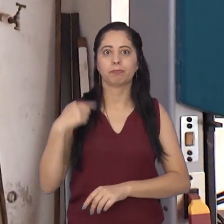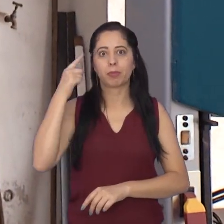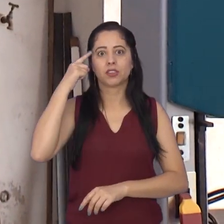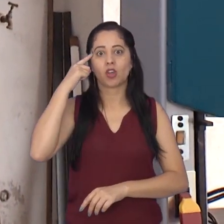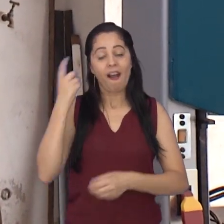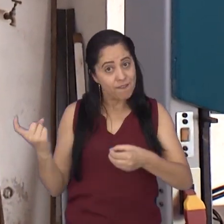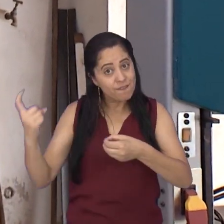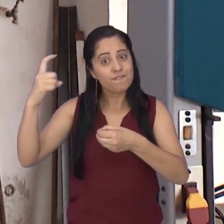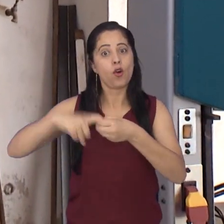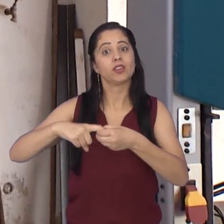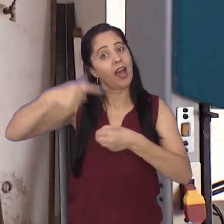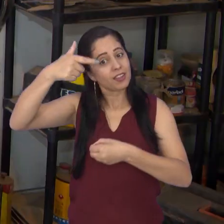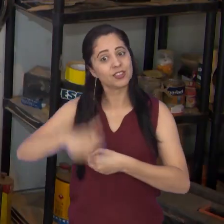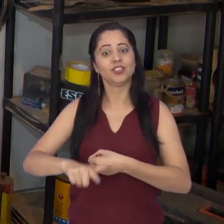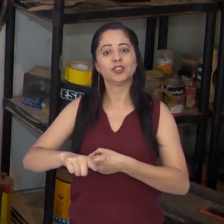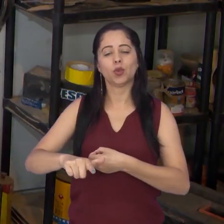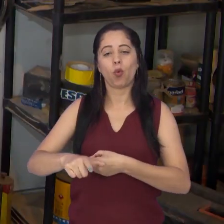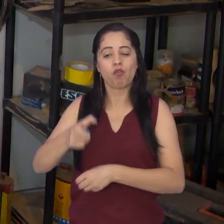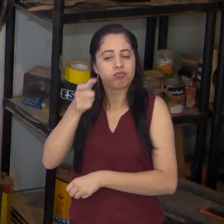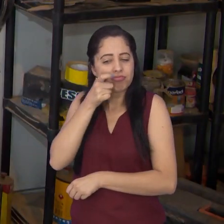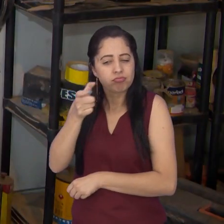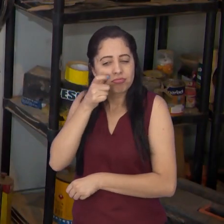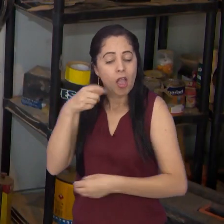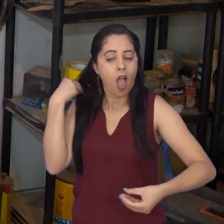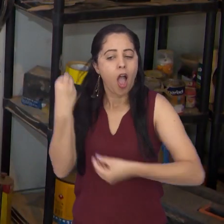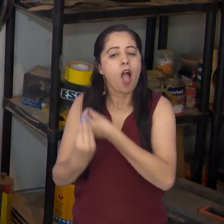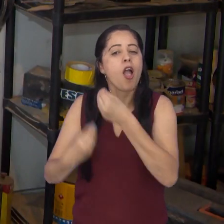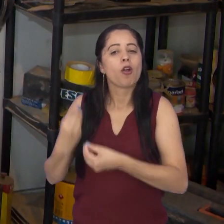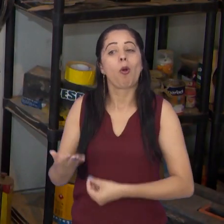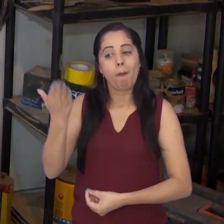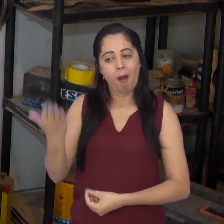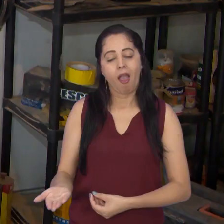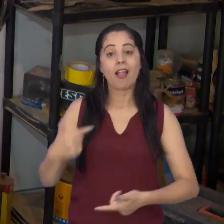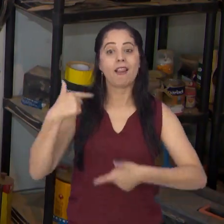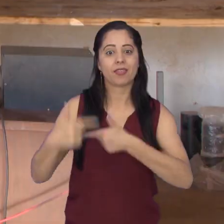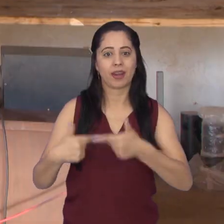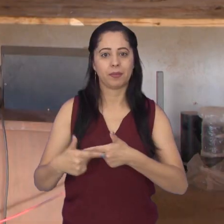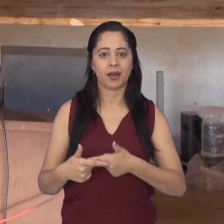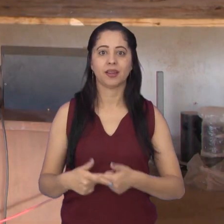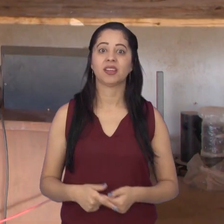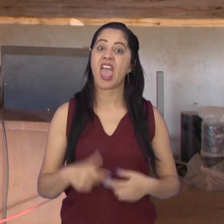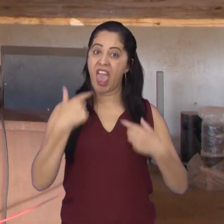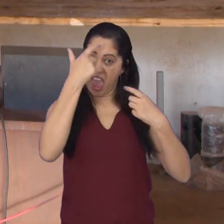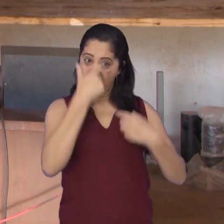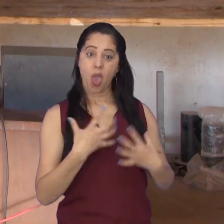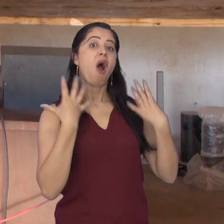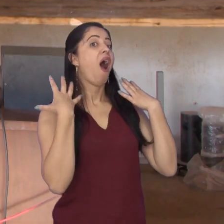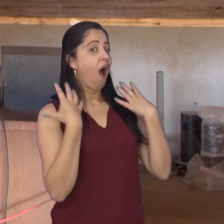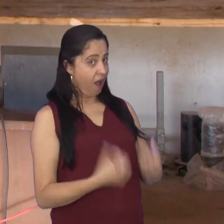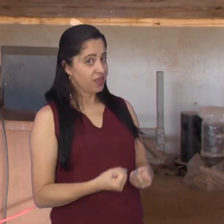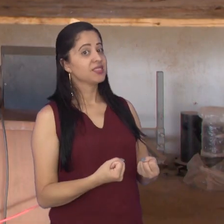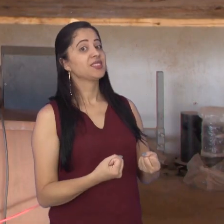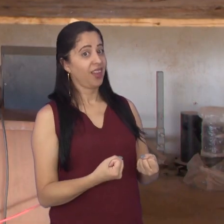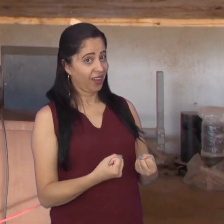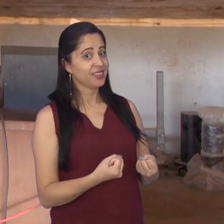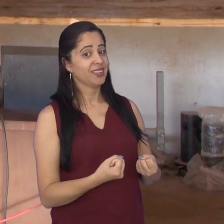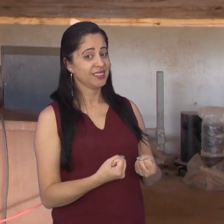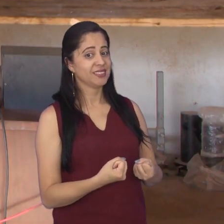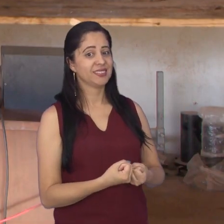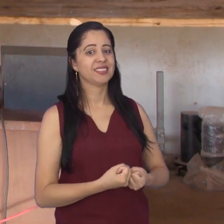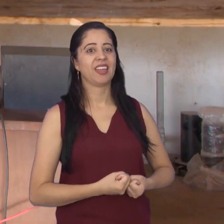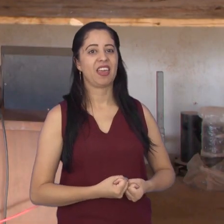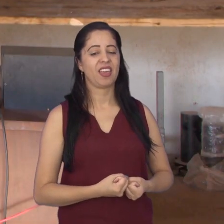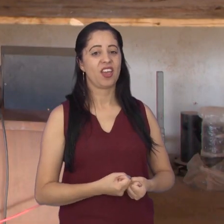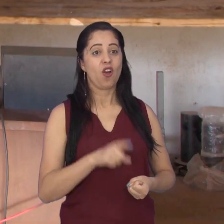fez o convite para a gente voltar e acompanhar os serviços de perto. Convite feito, convite